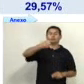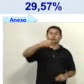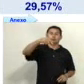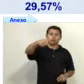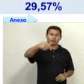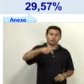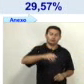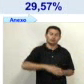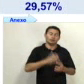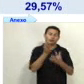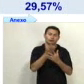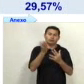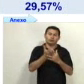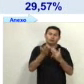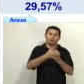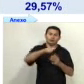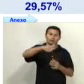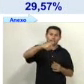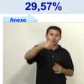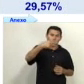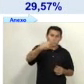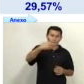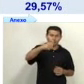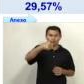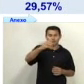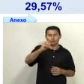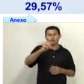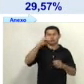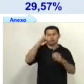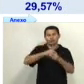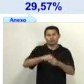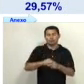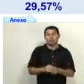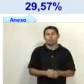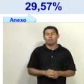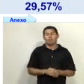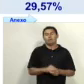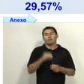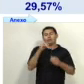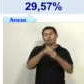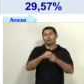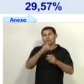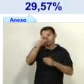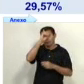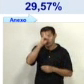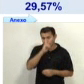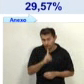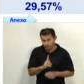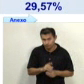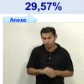a probabilidade entre 13 e 12, é essa área em amarelo.